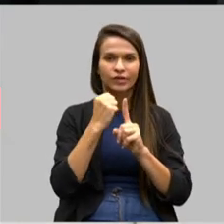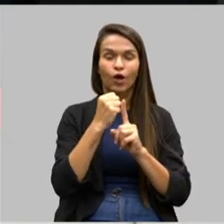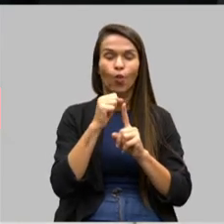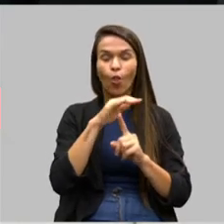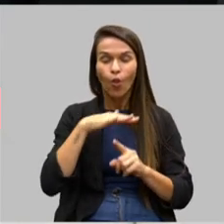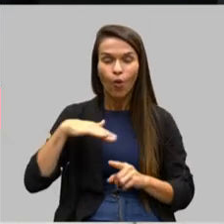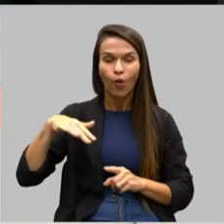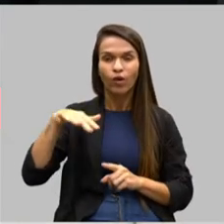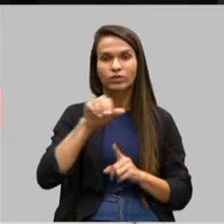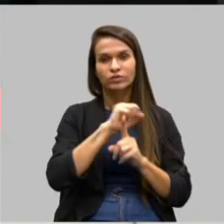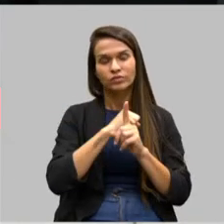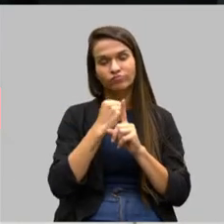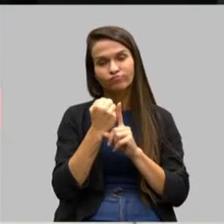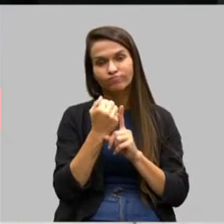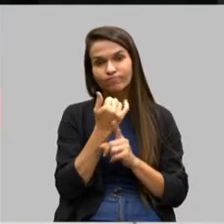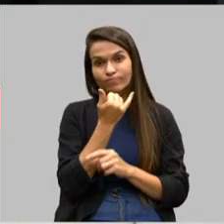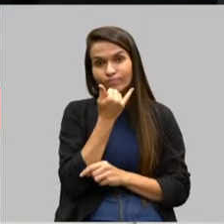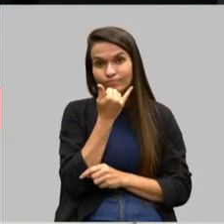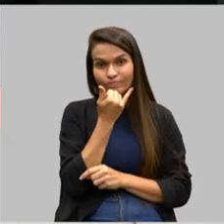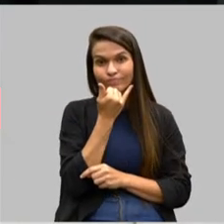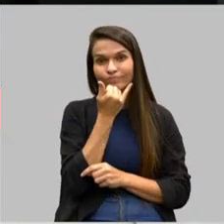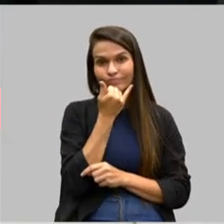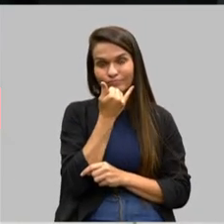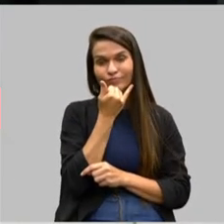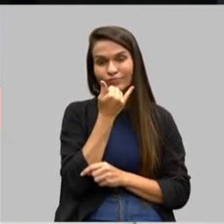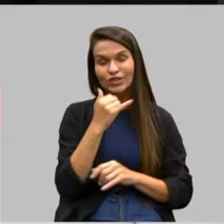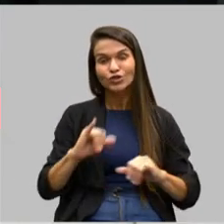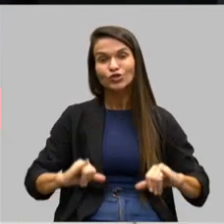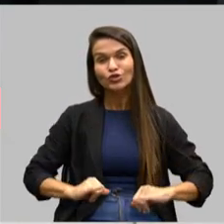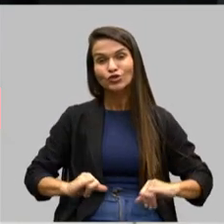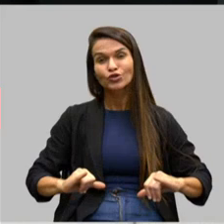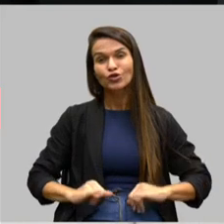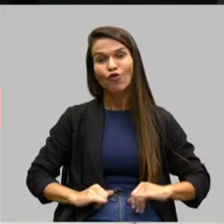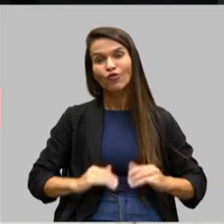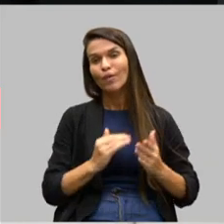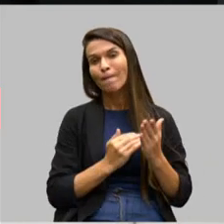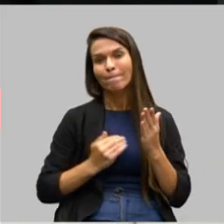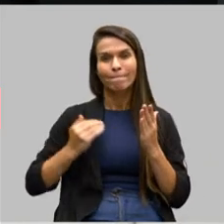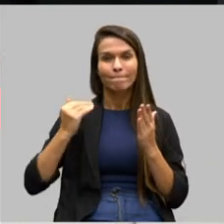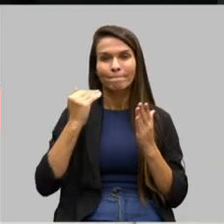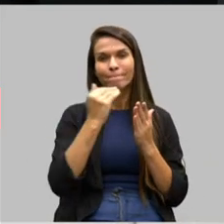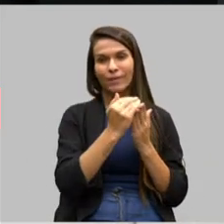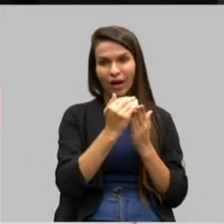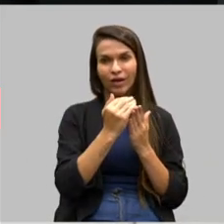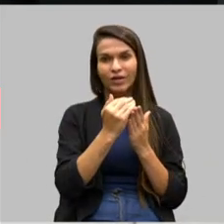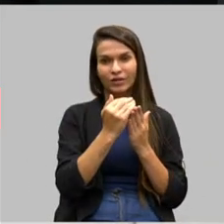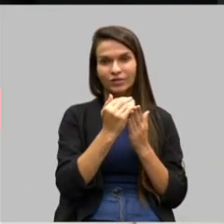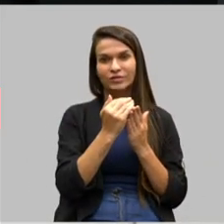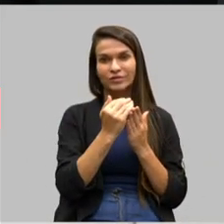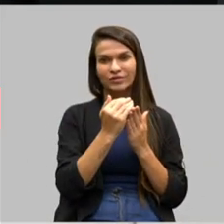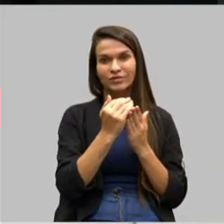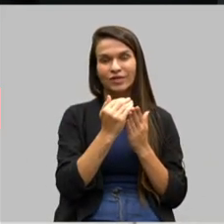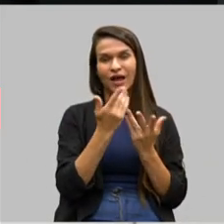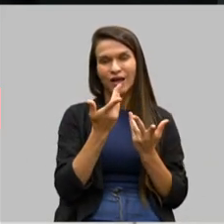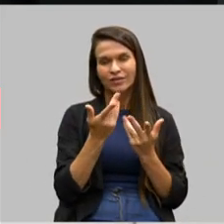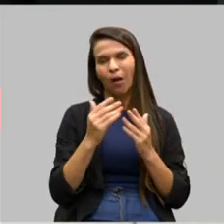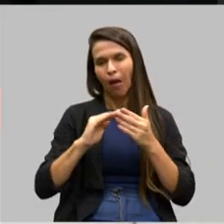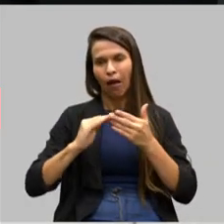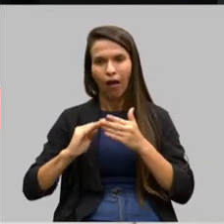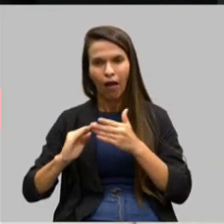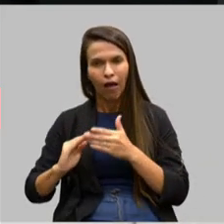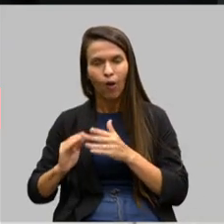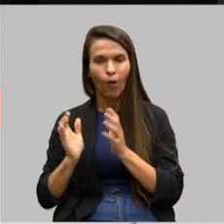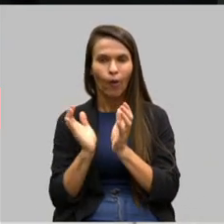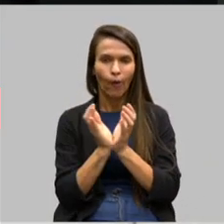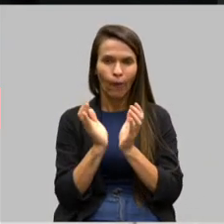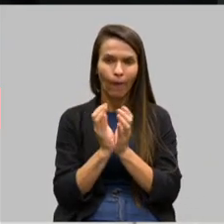sociedade, infelizmente, quem sofre mais são os menos favorecidos, a classe